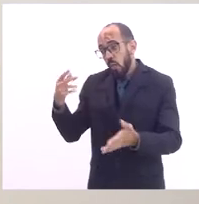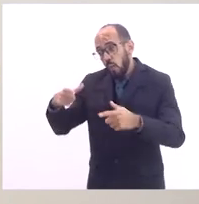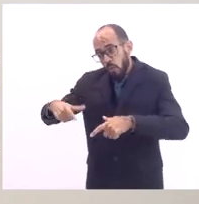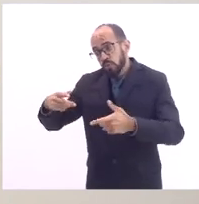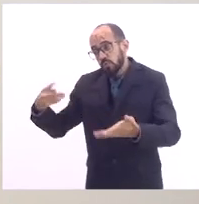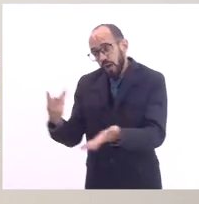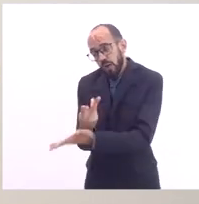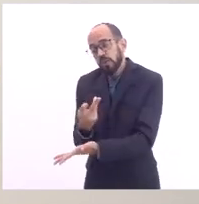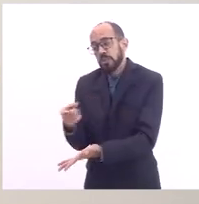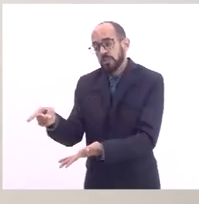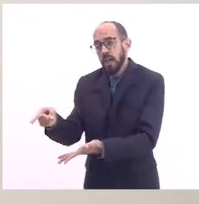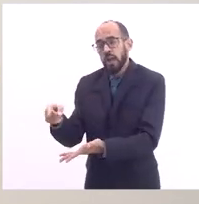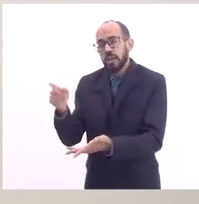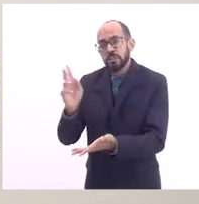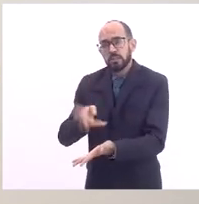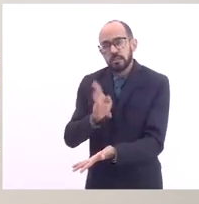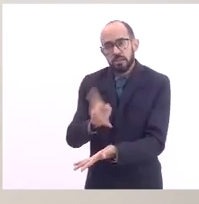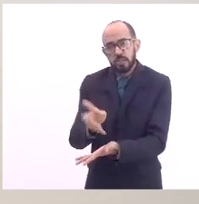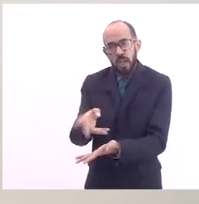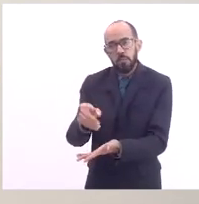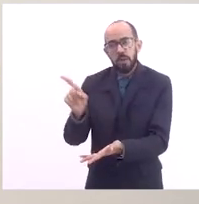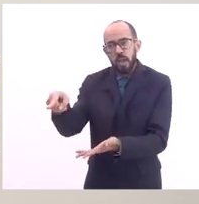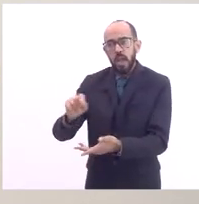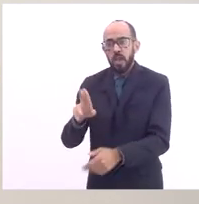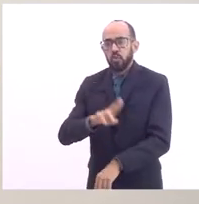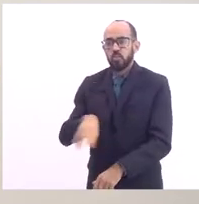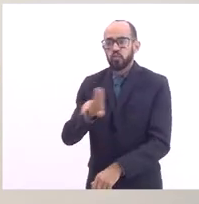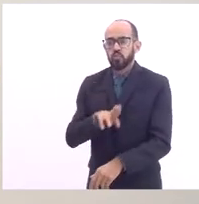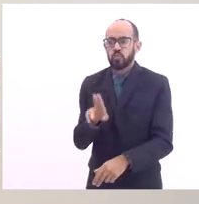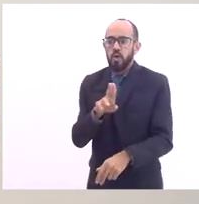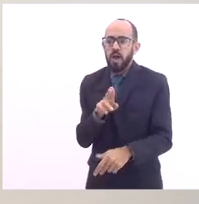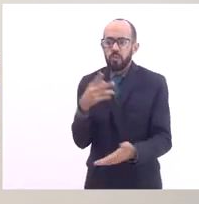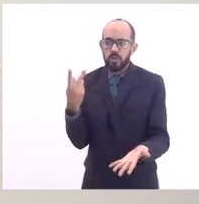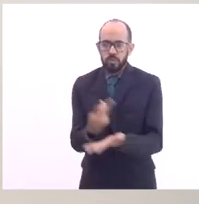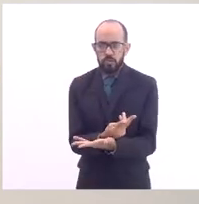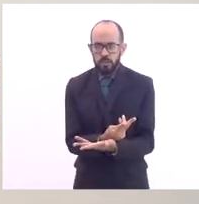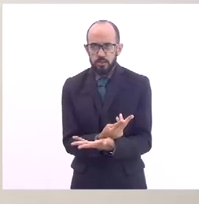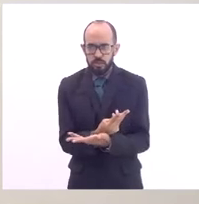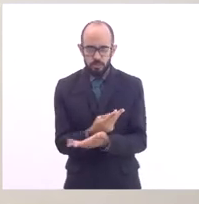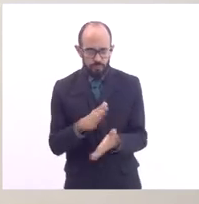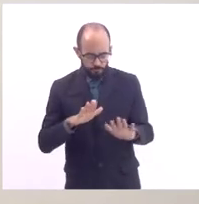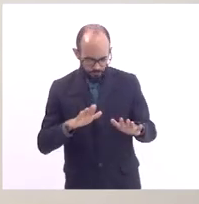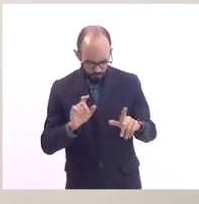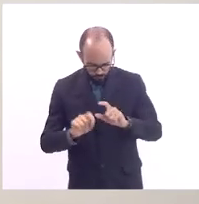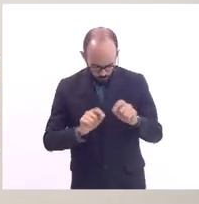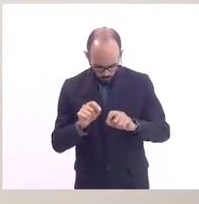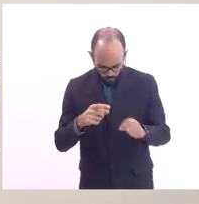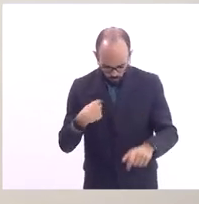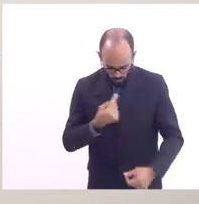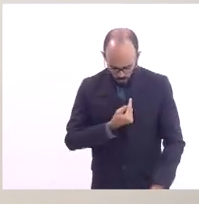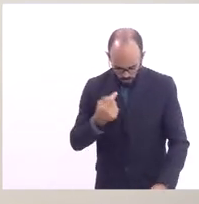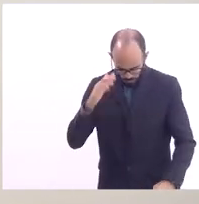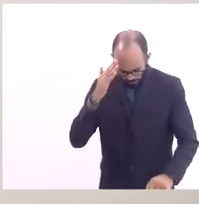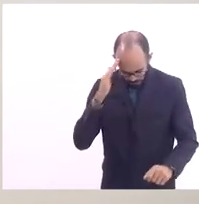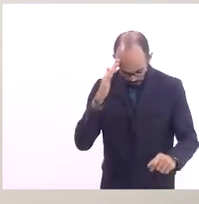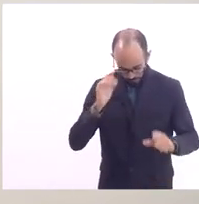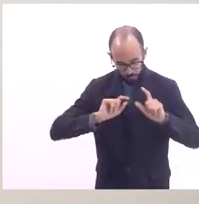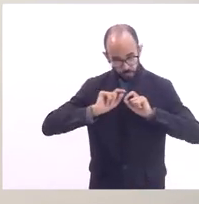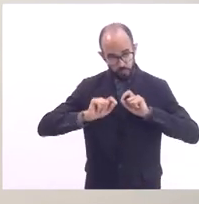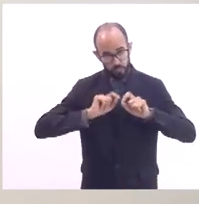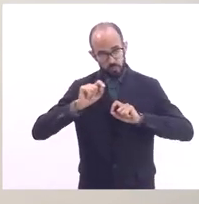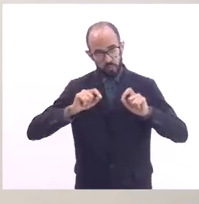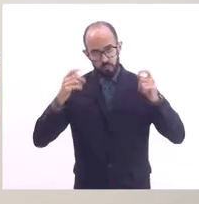sempre na ponta da corda do mais fraco, que é o consumidor. Nós entendemos e